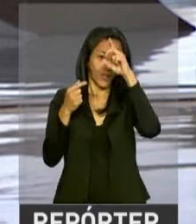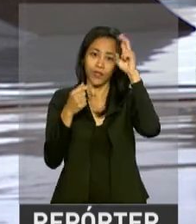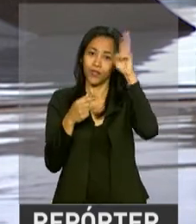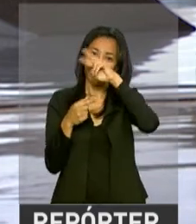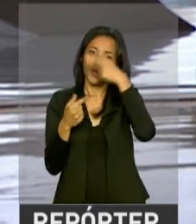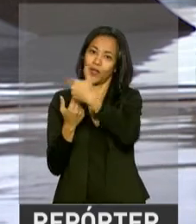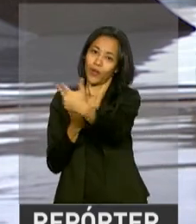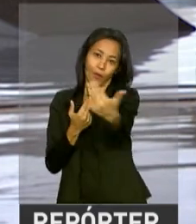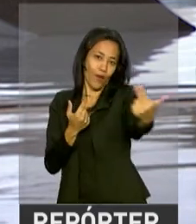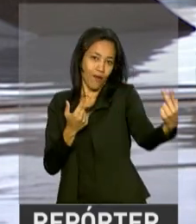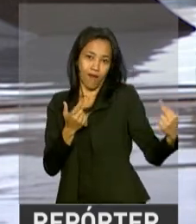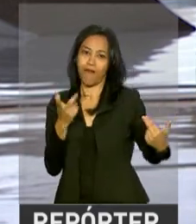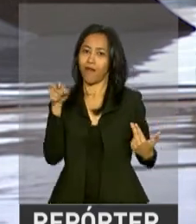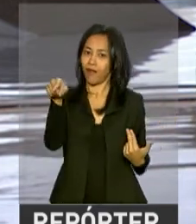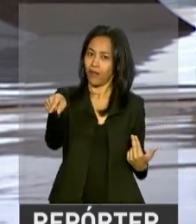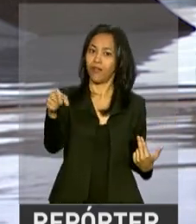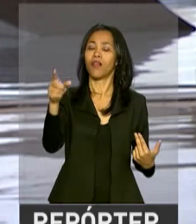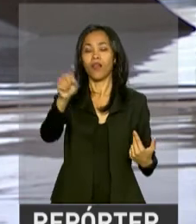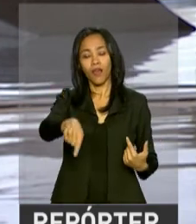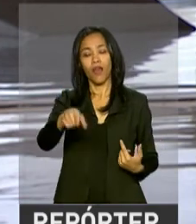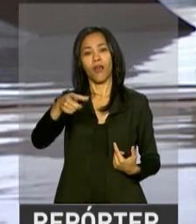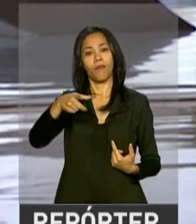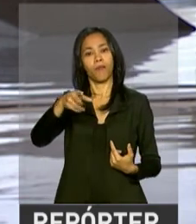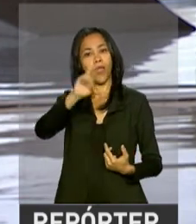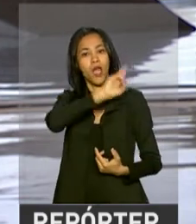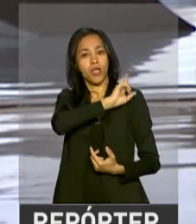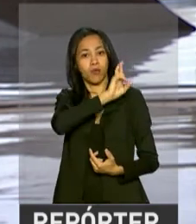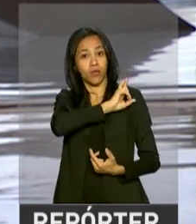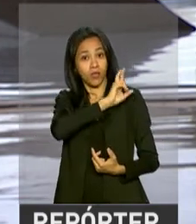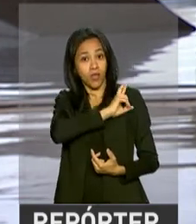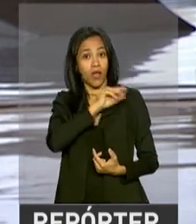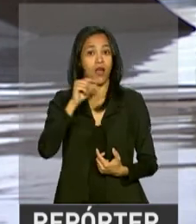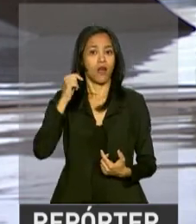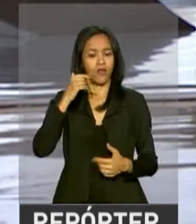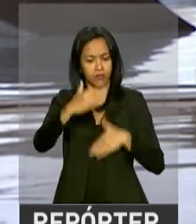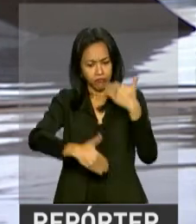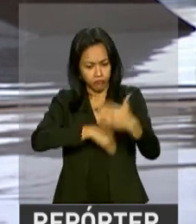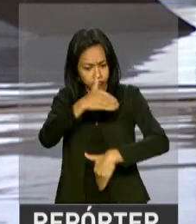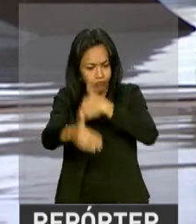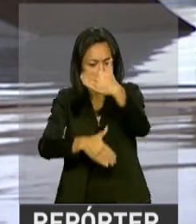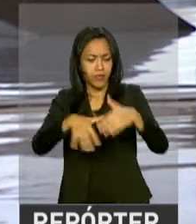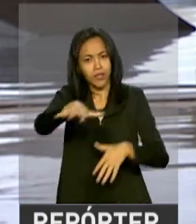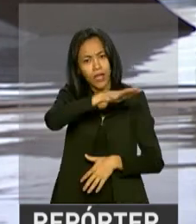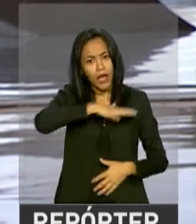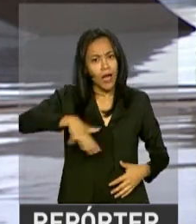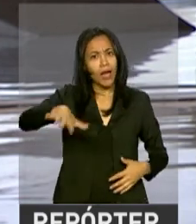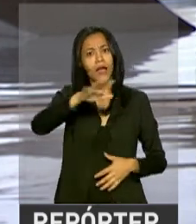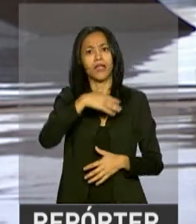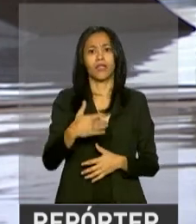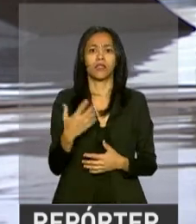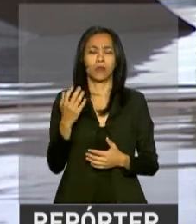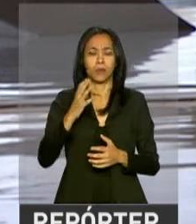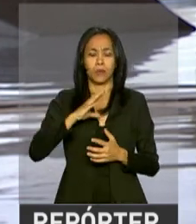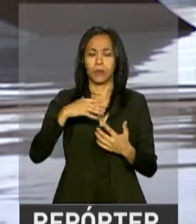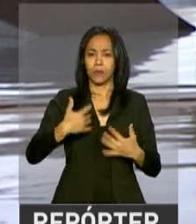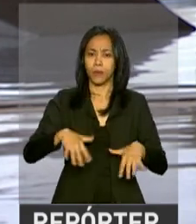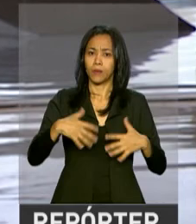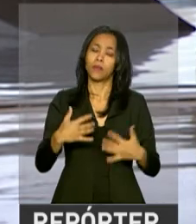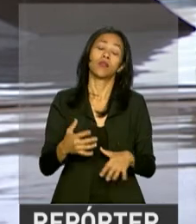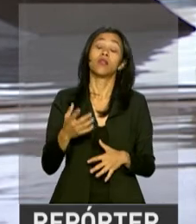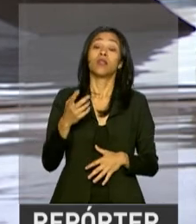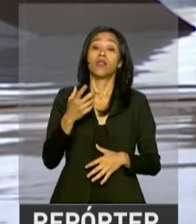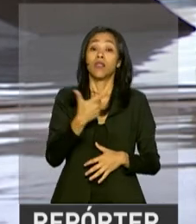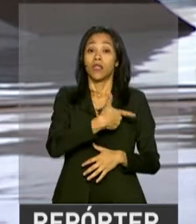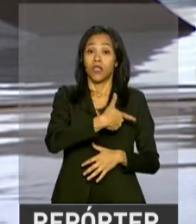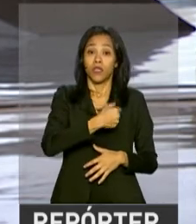país que são responsáveis pelo destaque brasileiro na produção mundial de alimentos em 2018